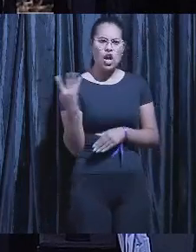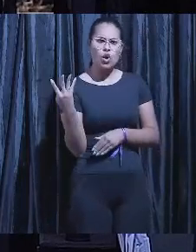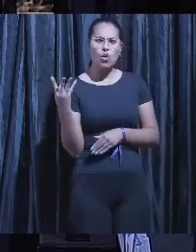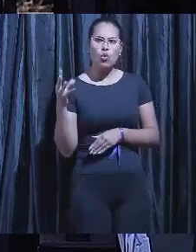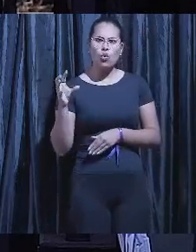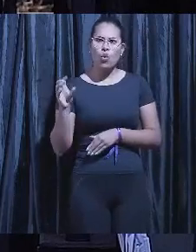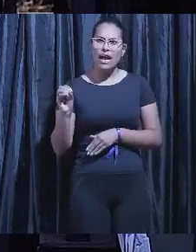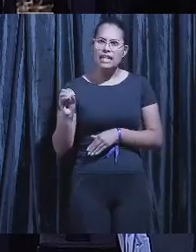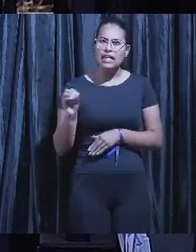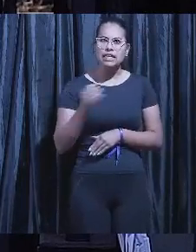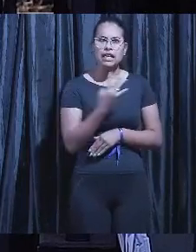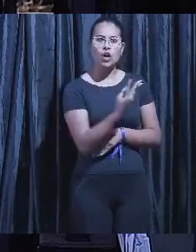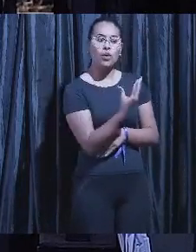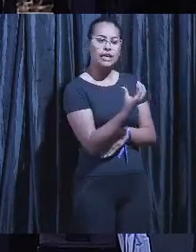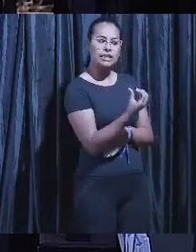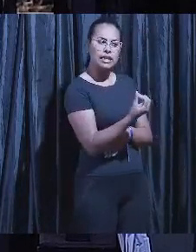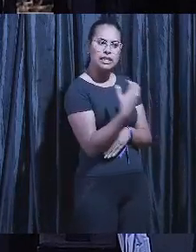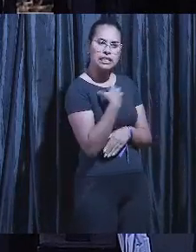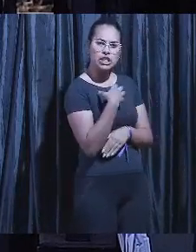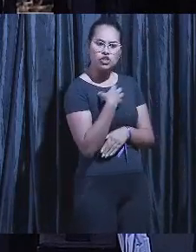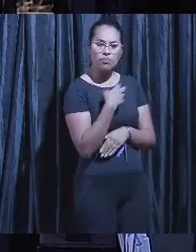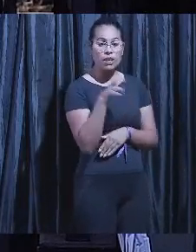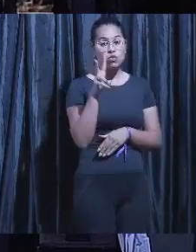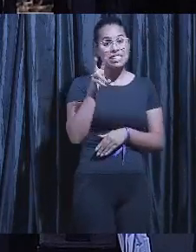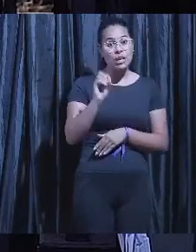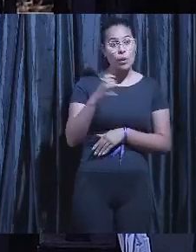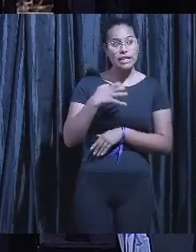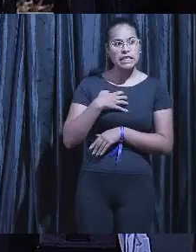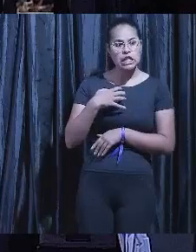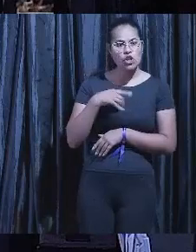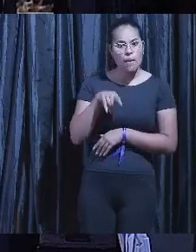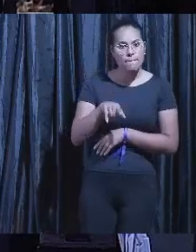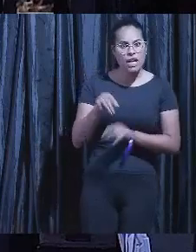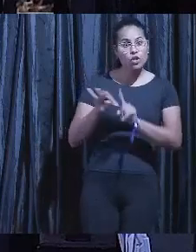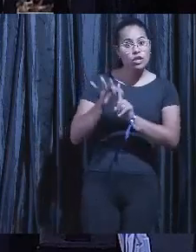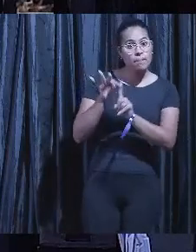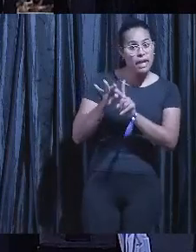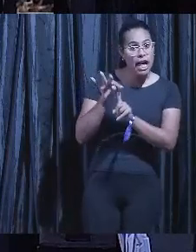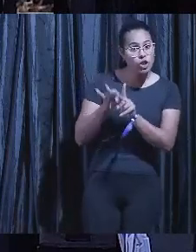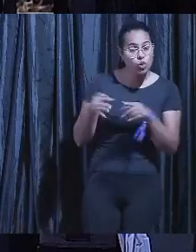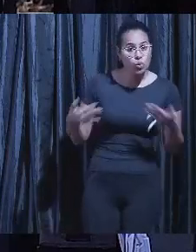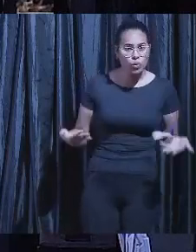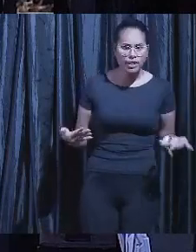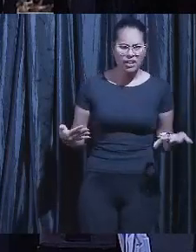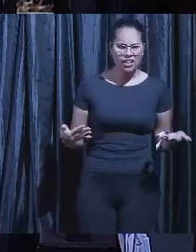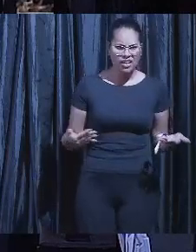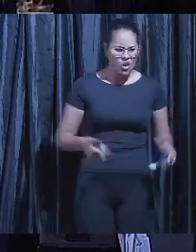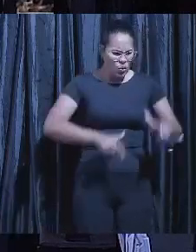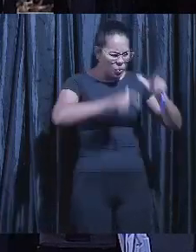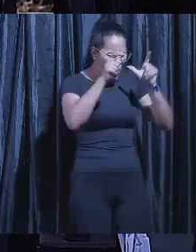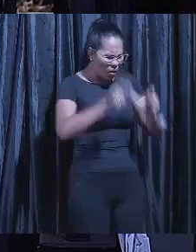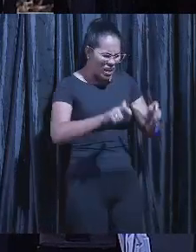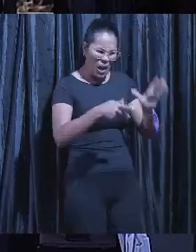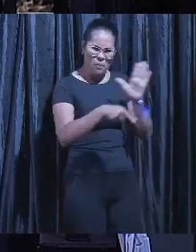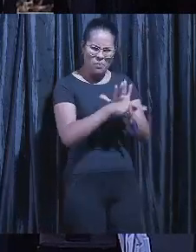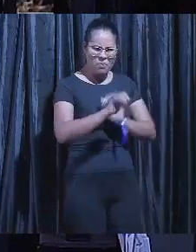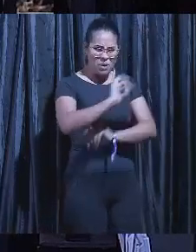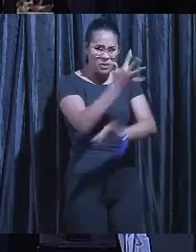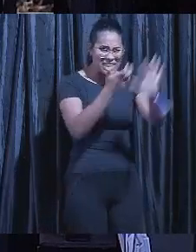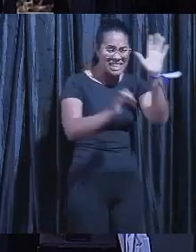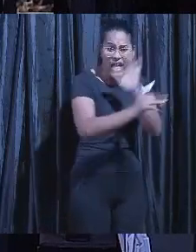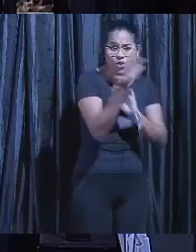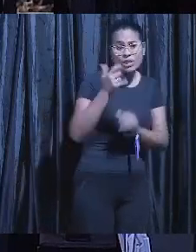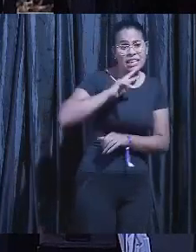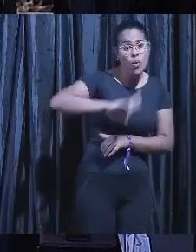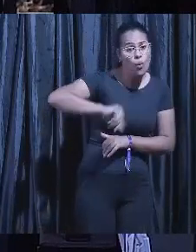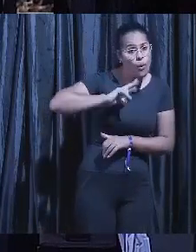de 46 e 50 graus. Né? Esses territórios, de forma geral, eles não são arborizados. Obviamente que